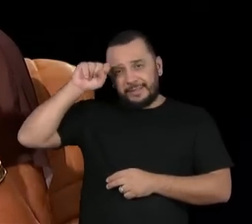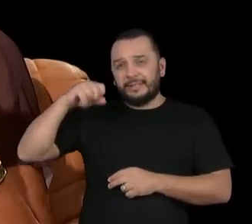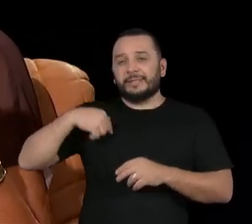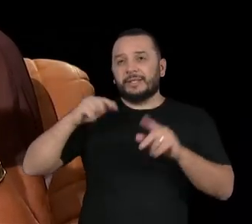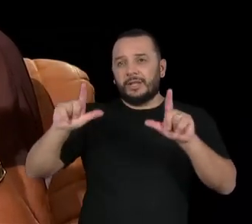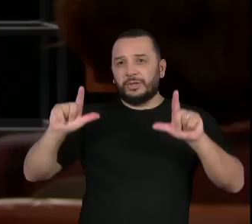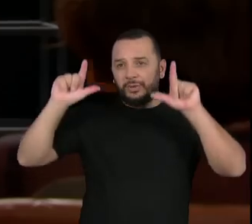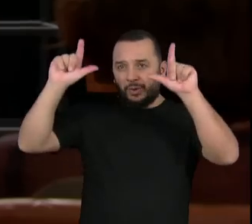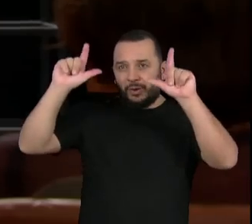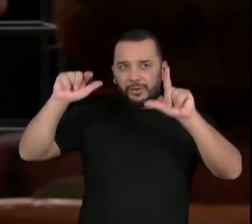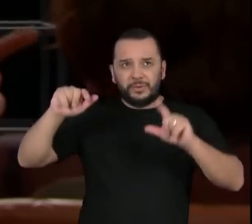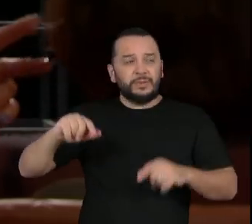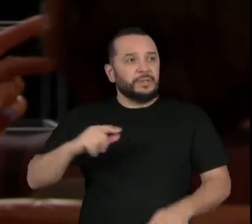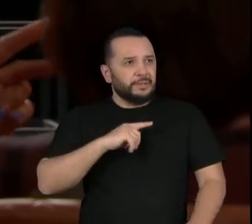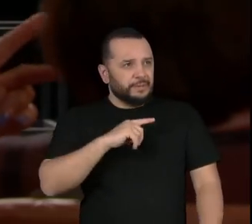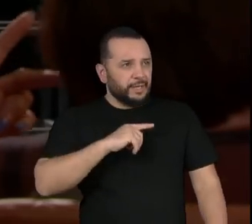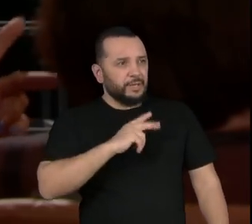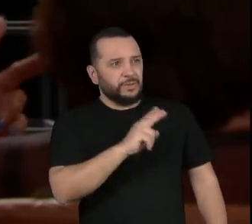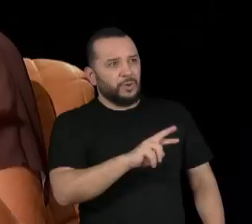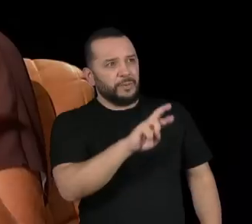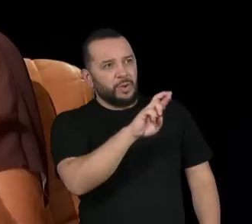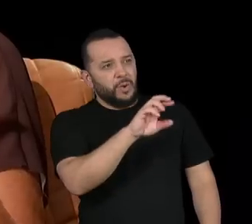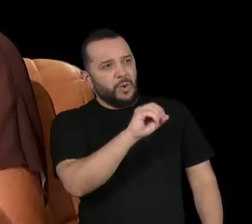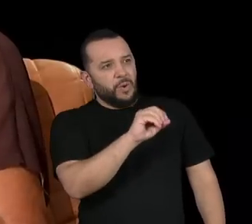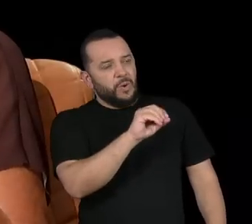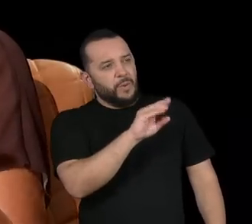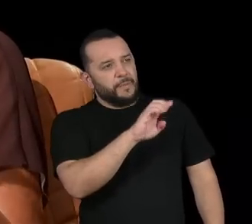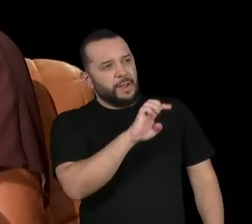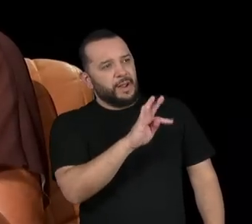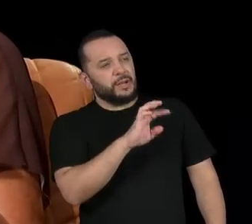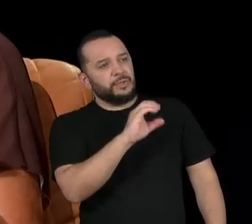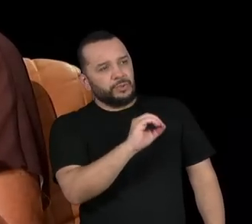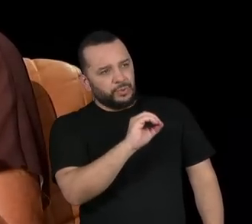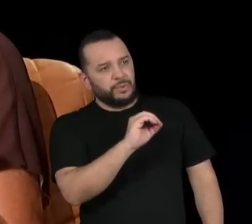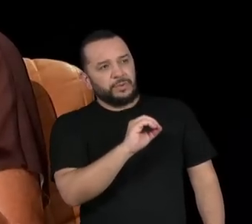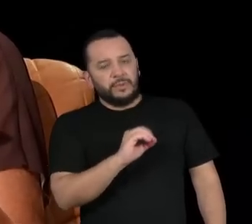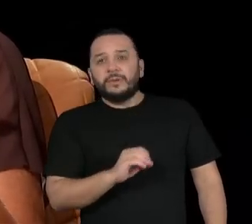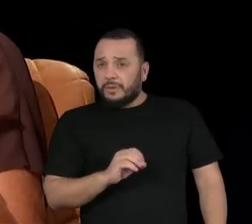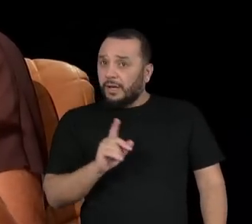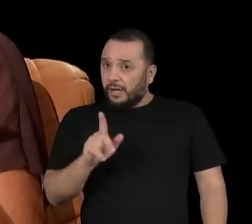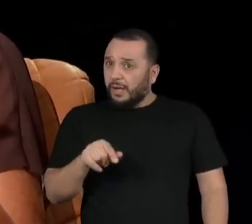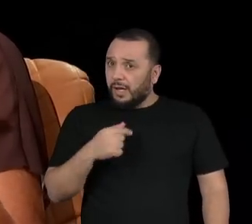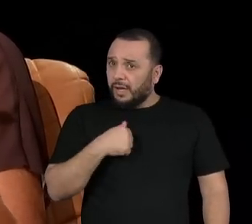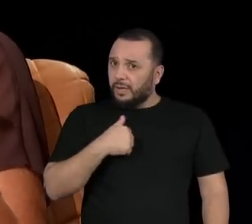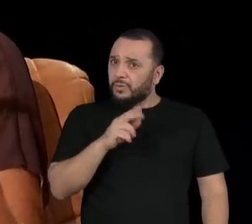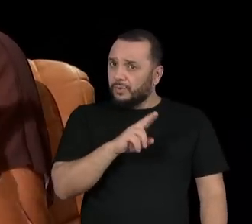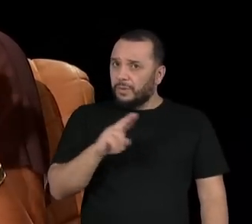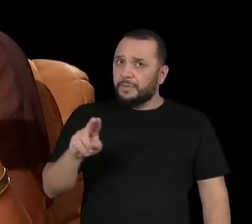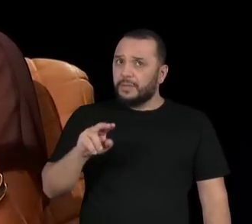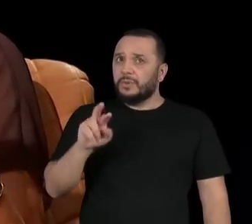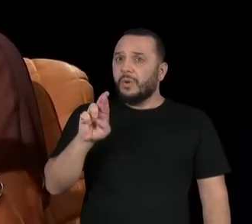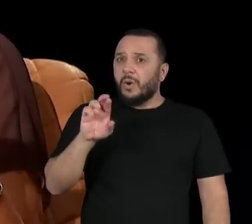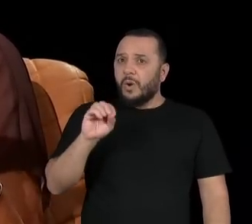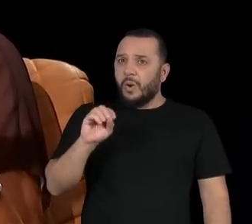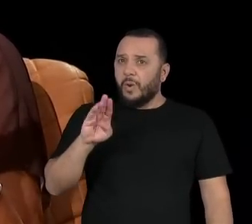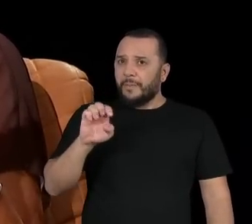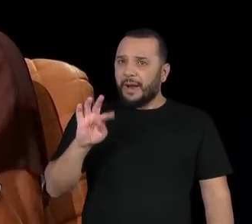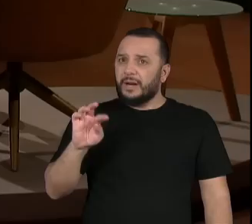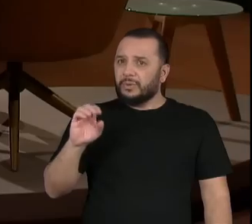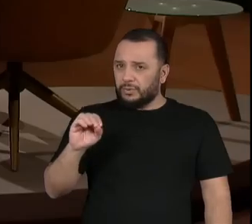sabia? Roma, Berlim, Roma, Tóquio. Berlim, Tóquio era o eixo. E da onde vem Roberto?